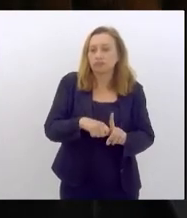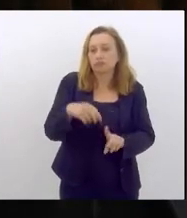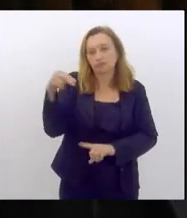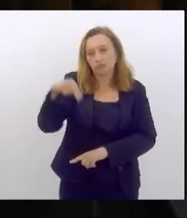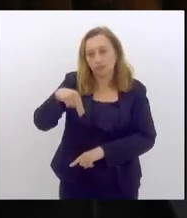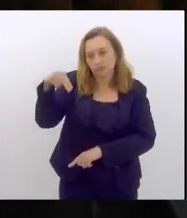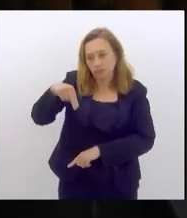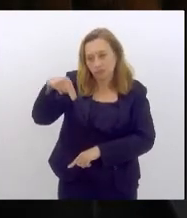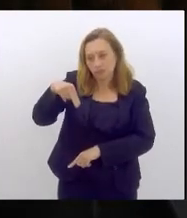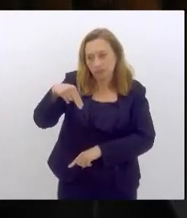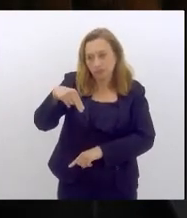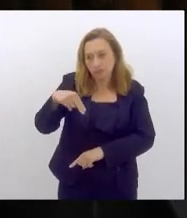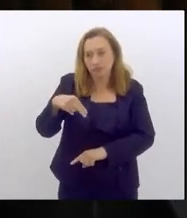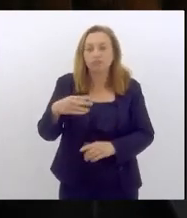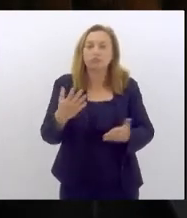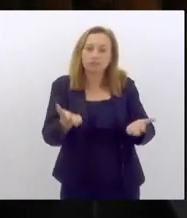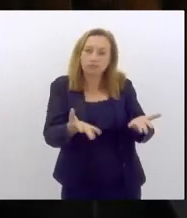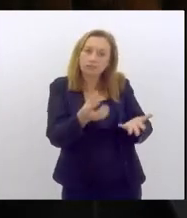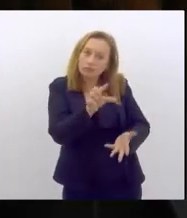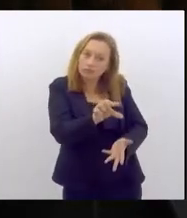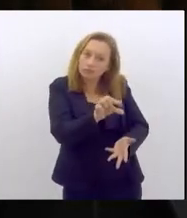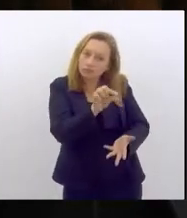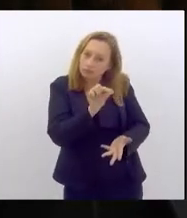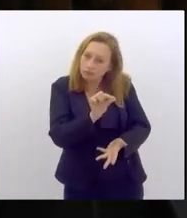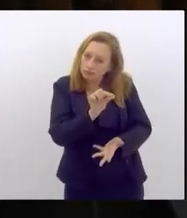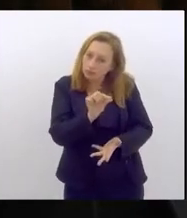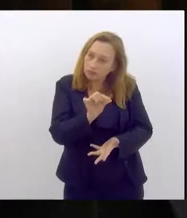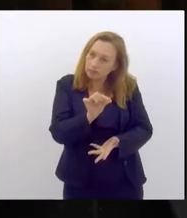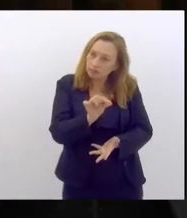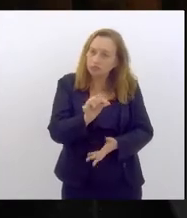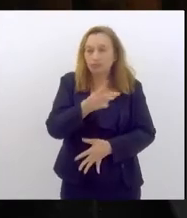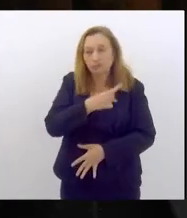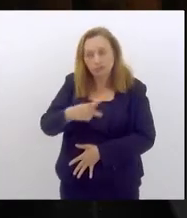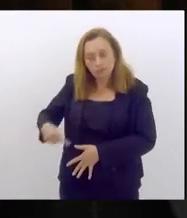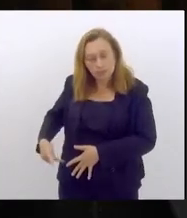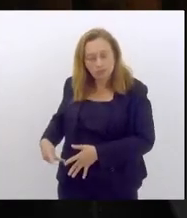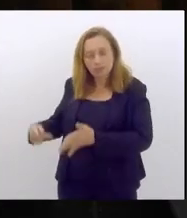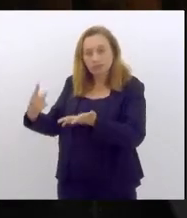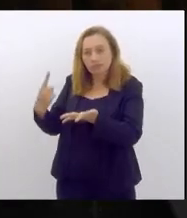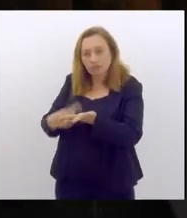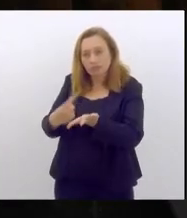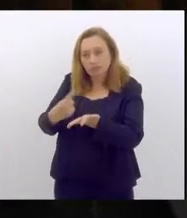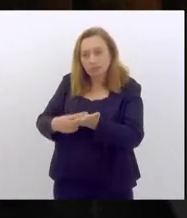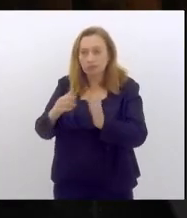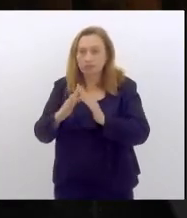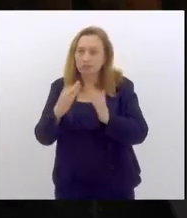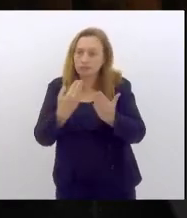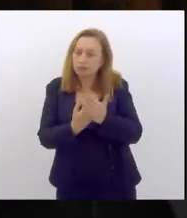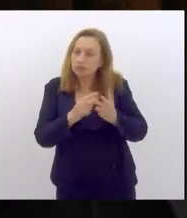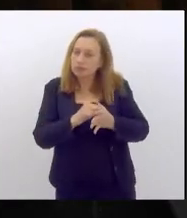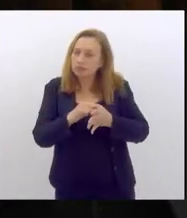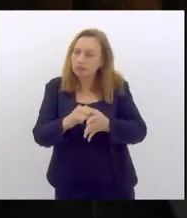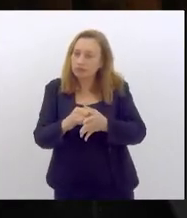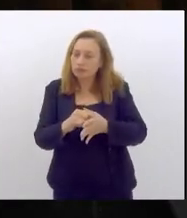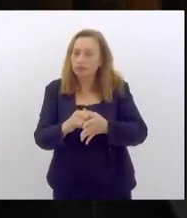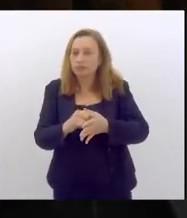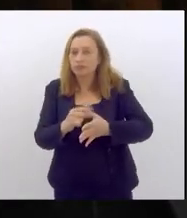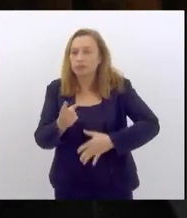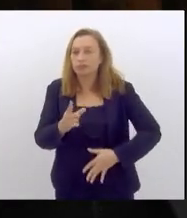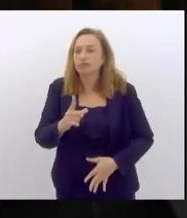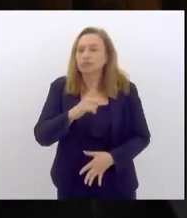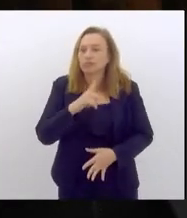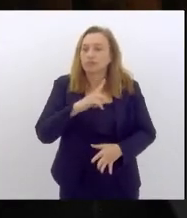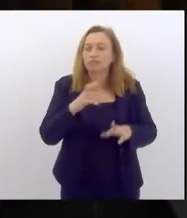novembro, como ficou decidido pela presidência em acordo no Colégio de Líderes, nós